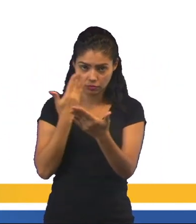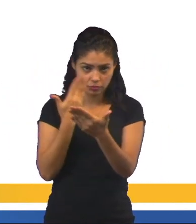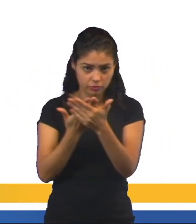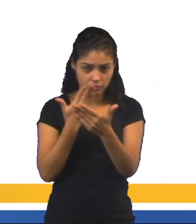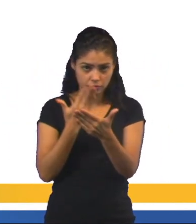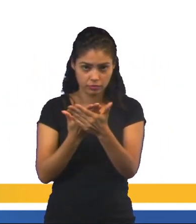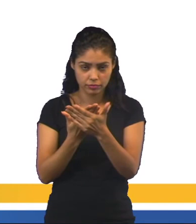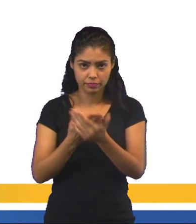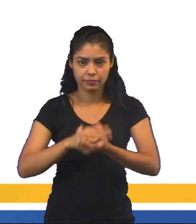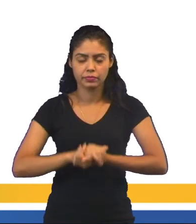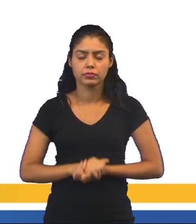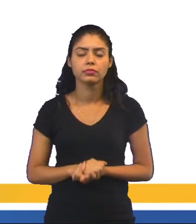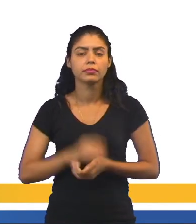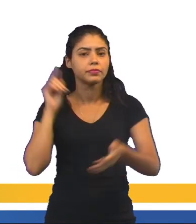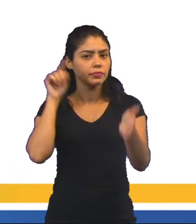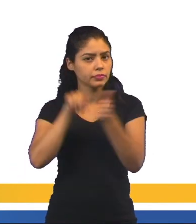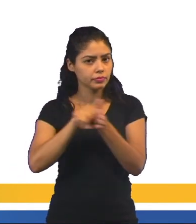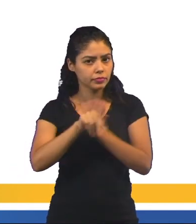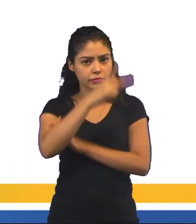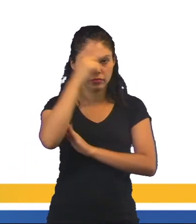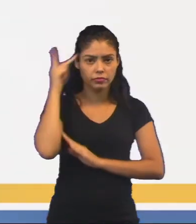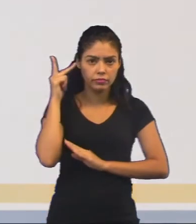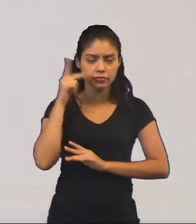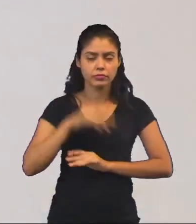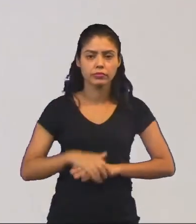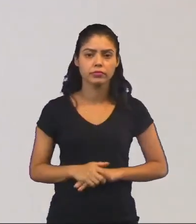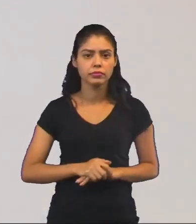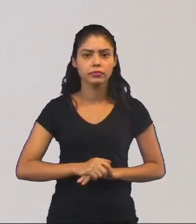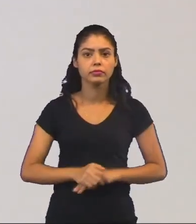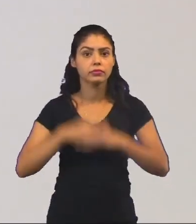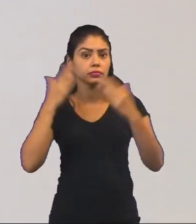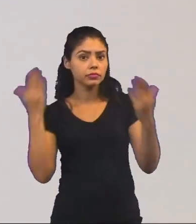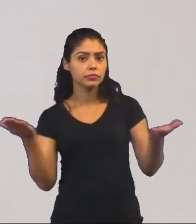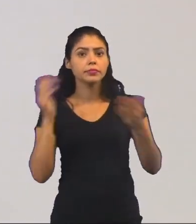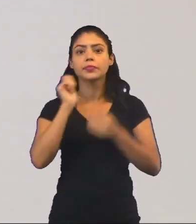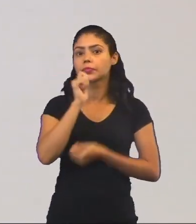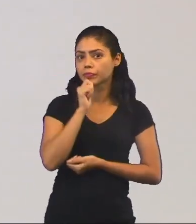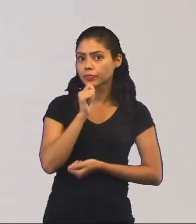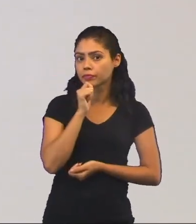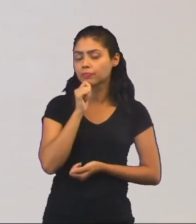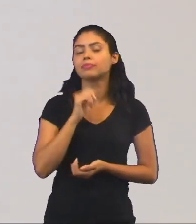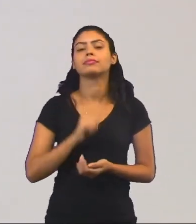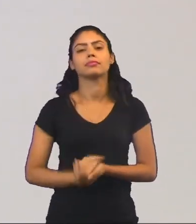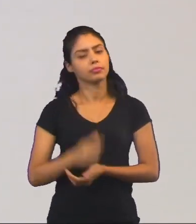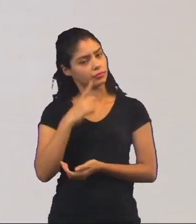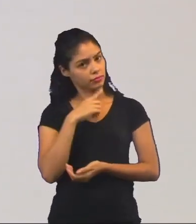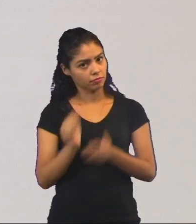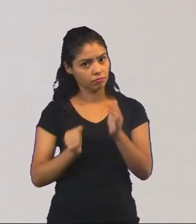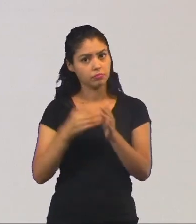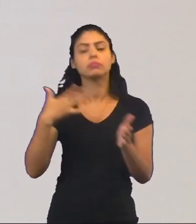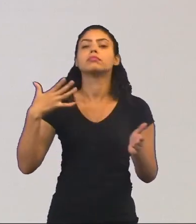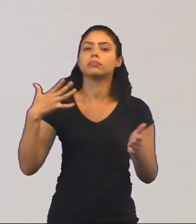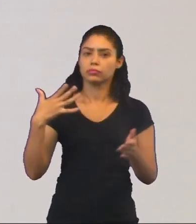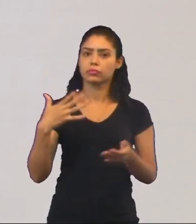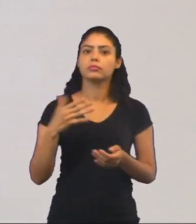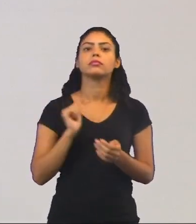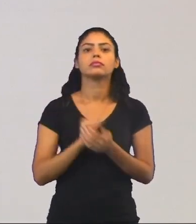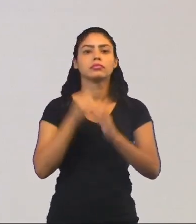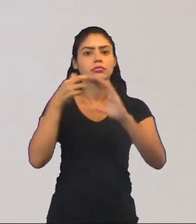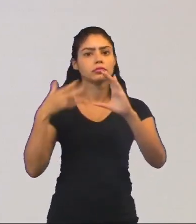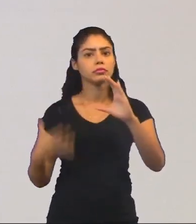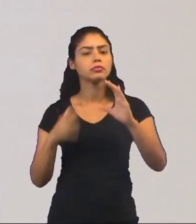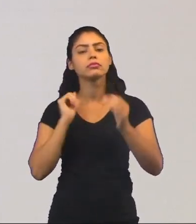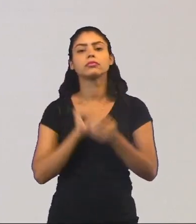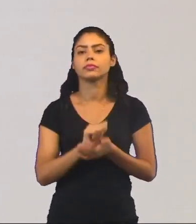encontradas, estudadas e catalogadas pelos estudiosos. Ou seja, apesar de ter muitas espécies,